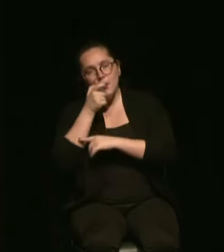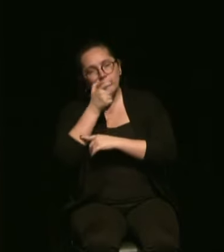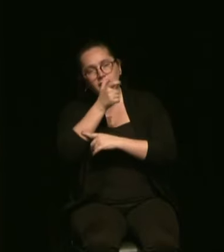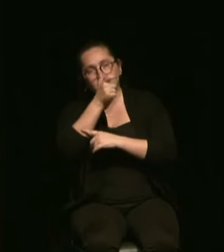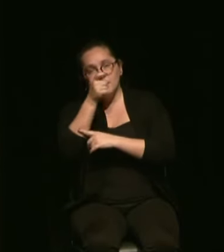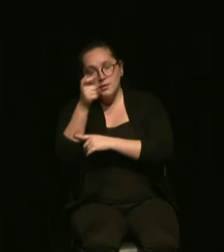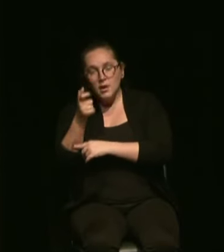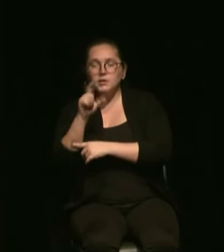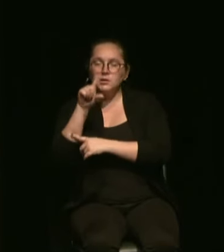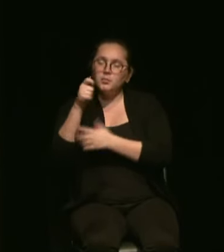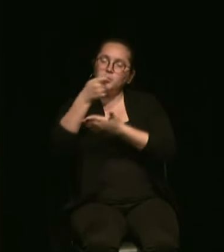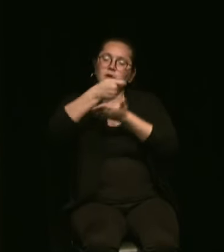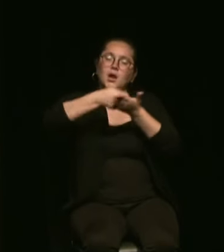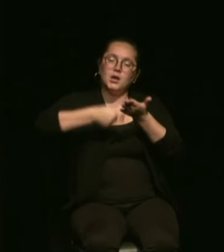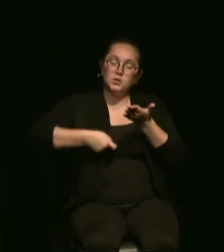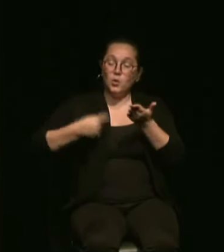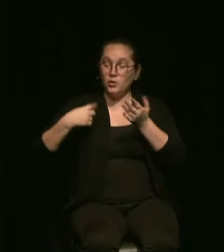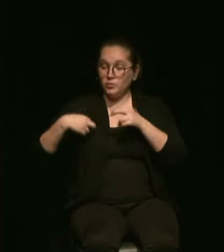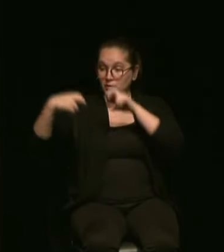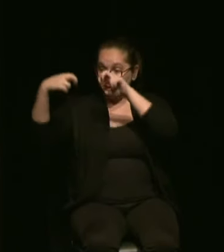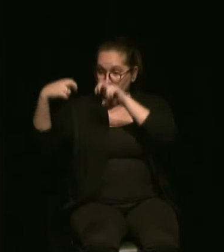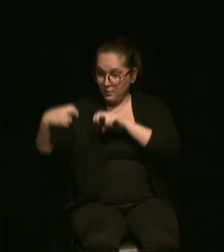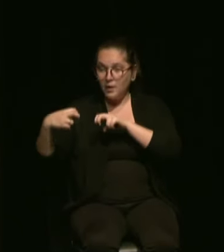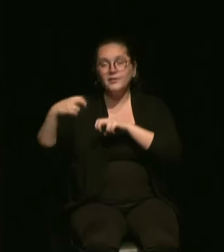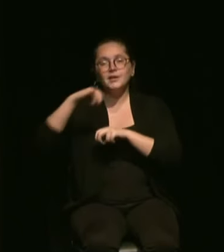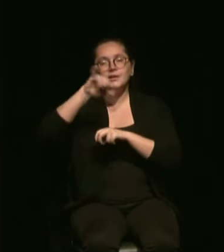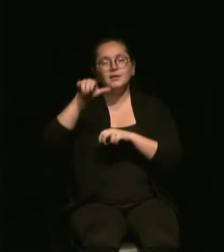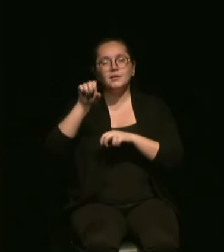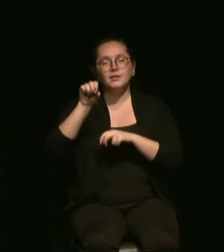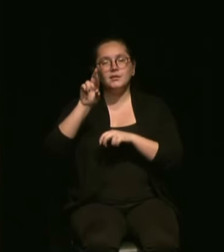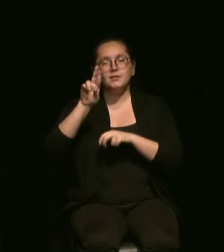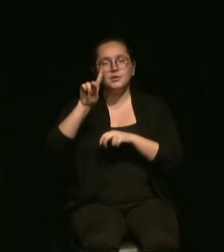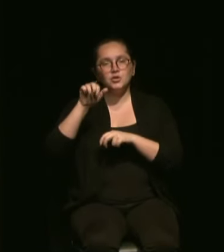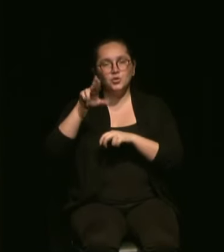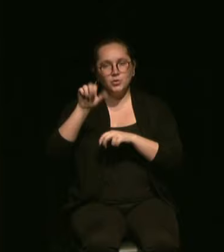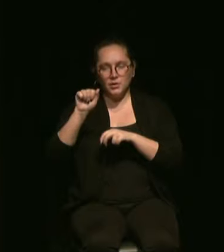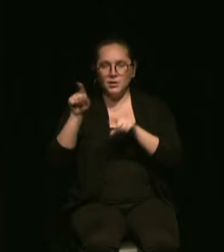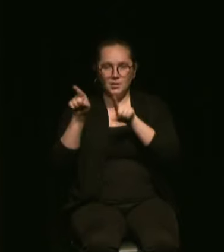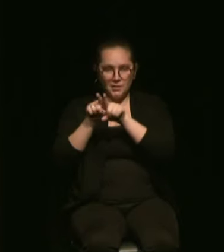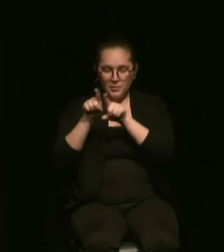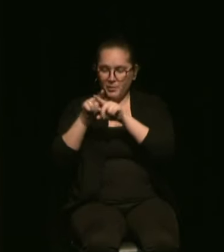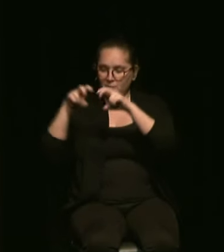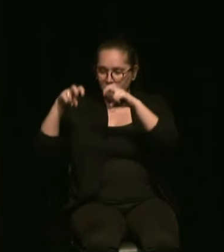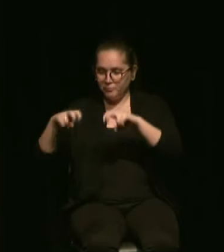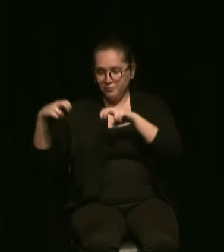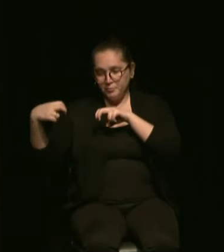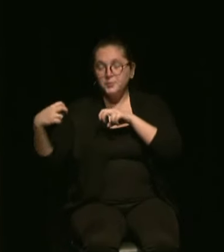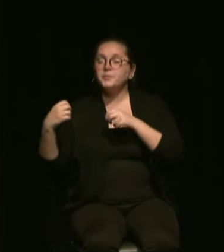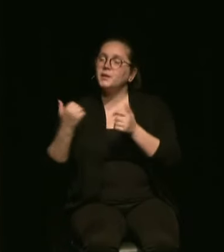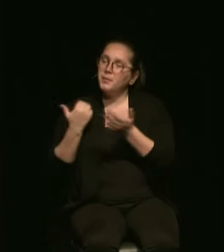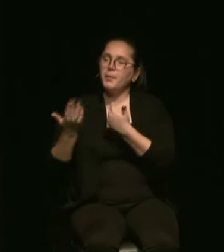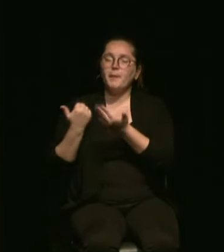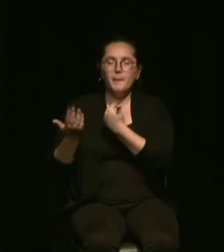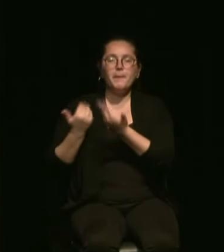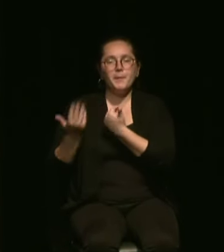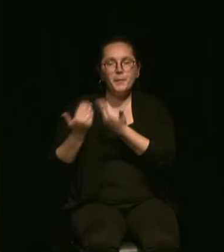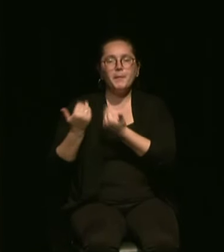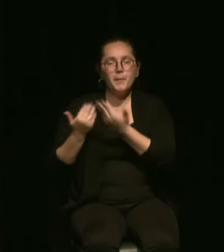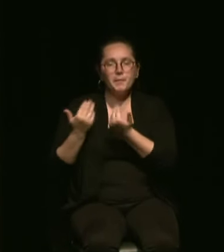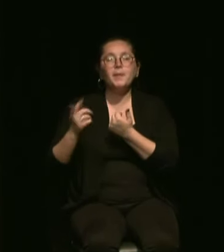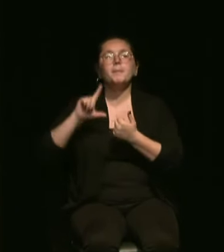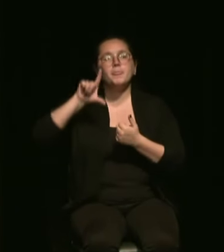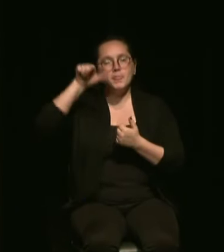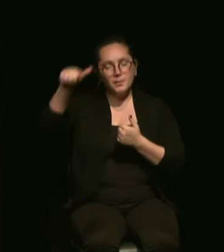relatório assim do que eu tinha achado, sentava com ele e com a Jordana, e a gente passava mais ou menos uma tarde falando do corte. A partir daí, ele fazia um